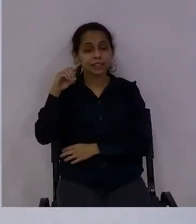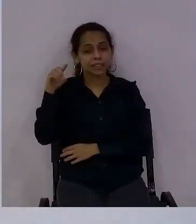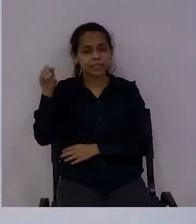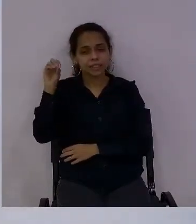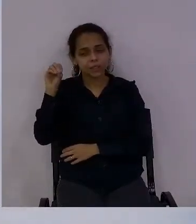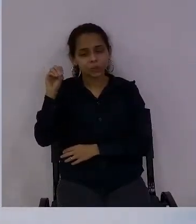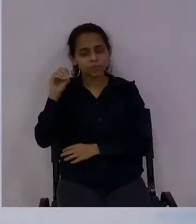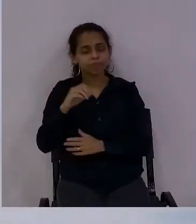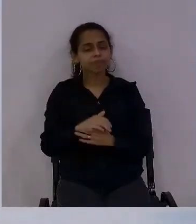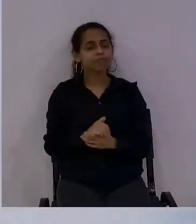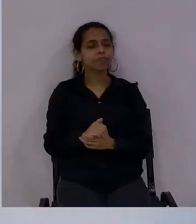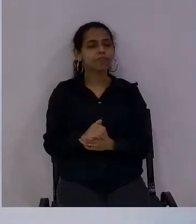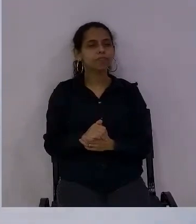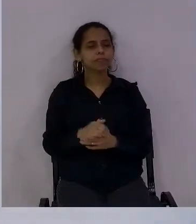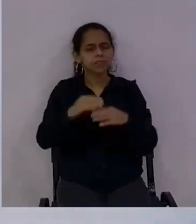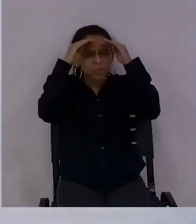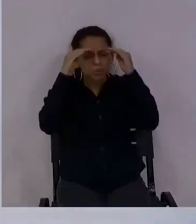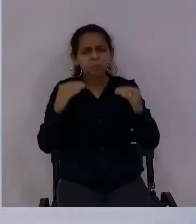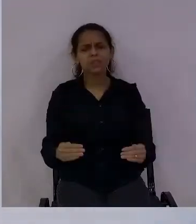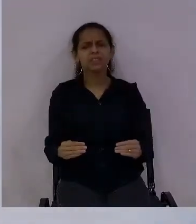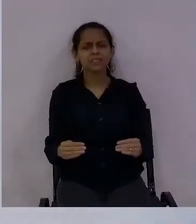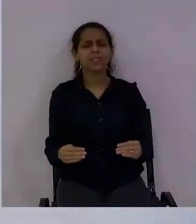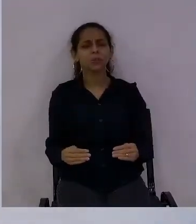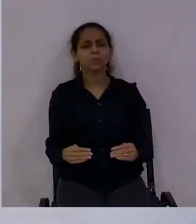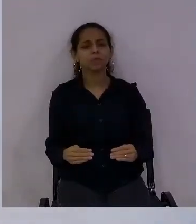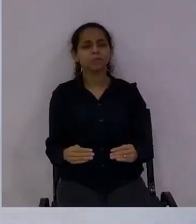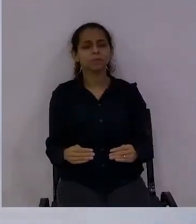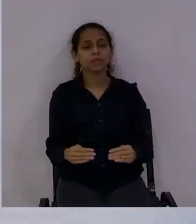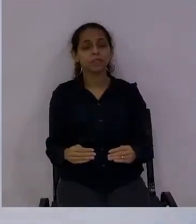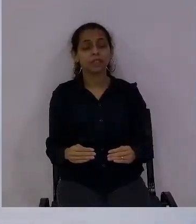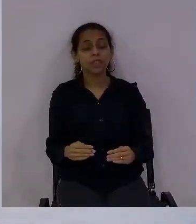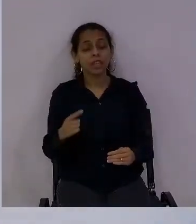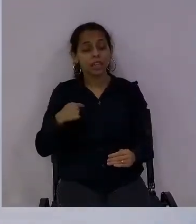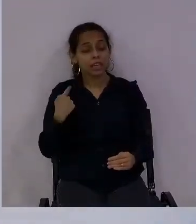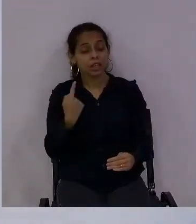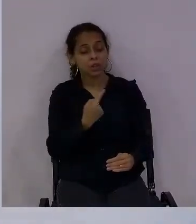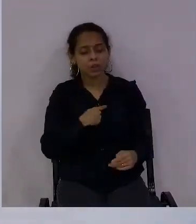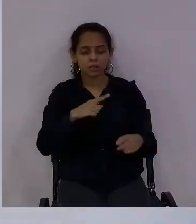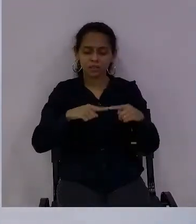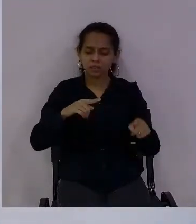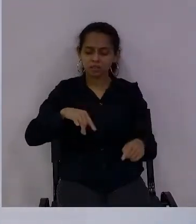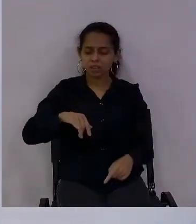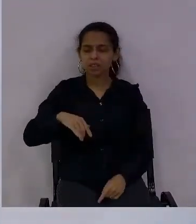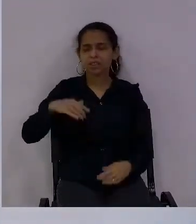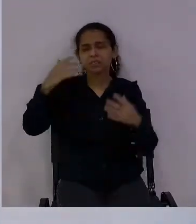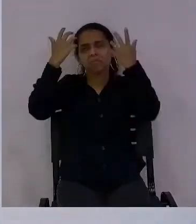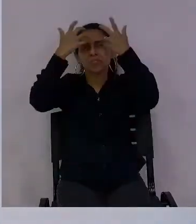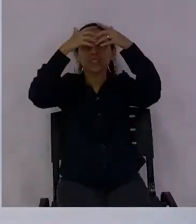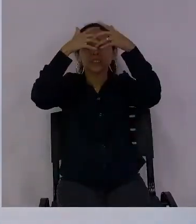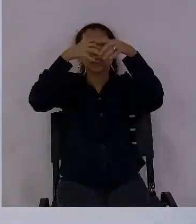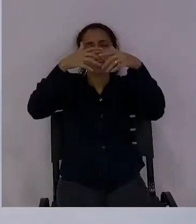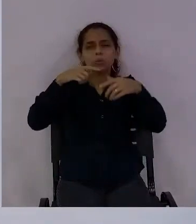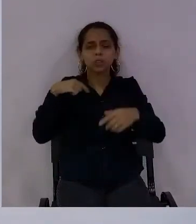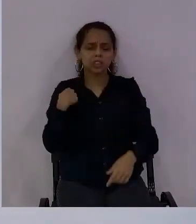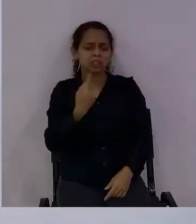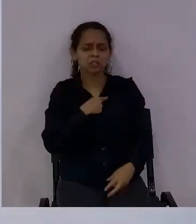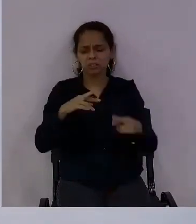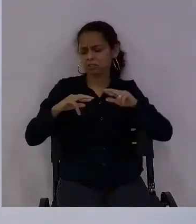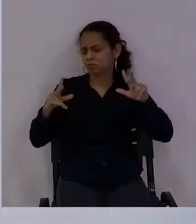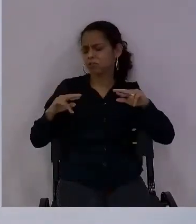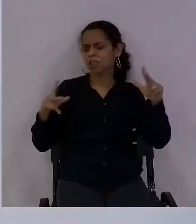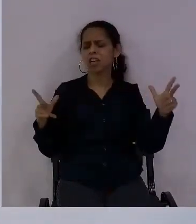causa de Adão. E na nossa soberba e inocência, a gente pensa que faríamos diferentes.